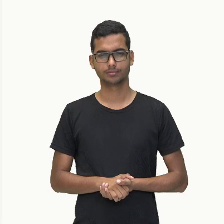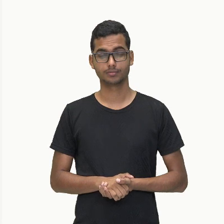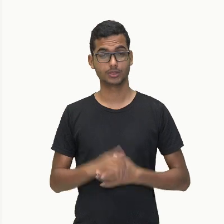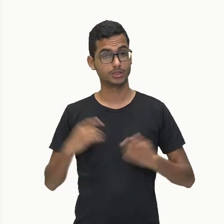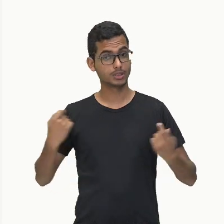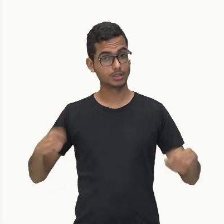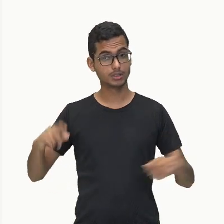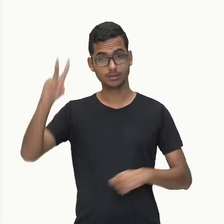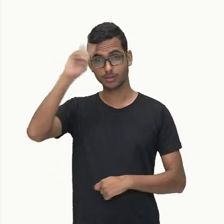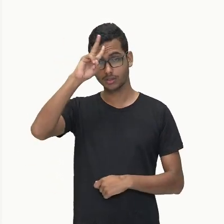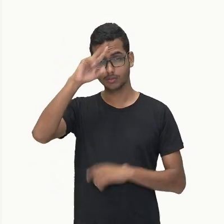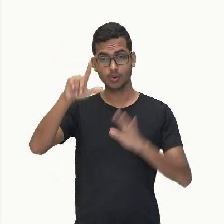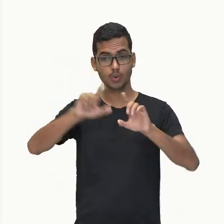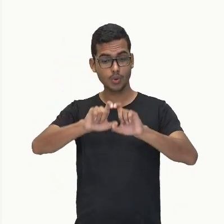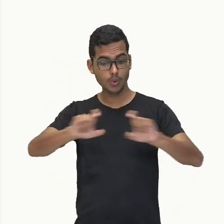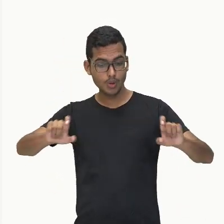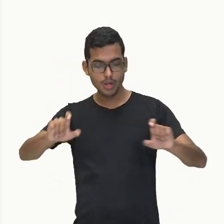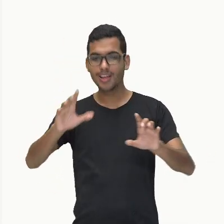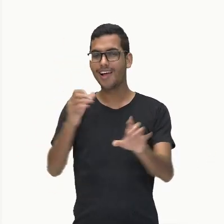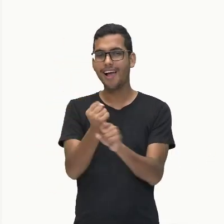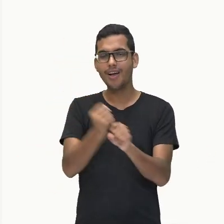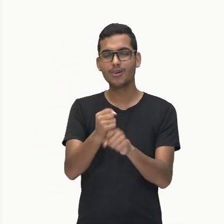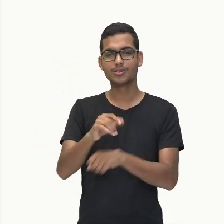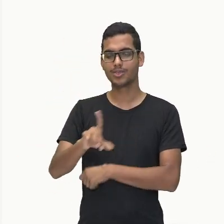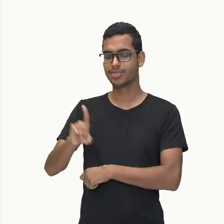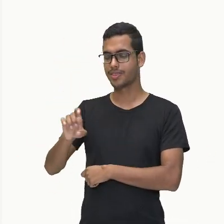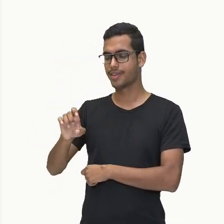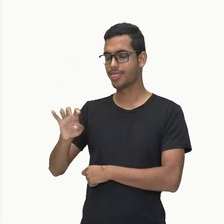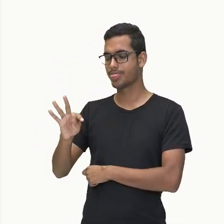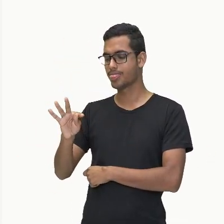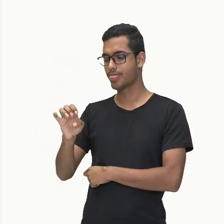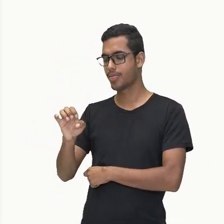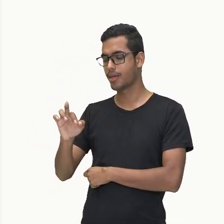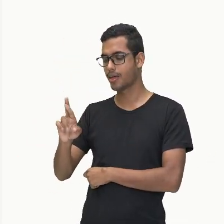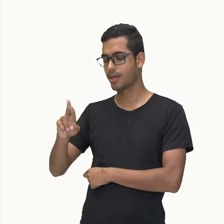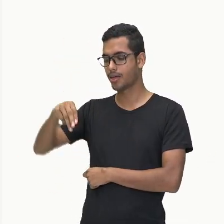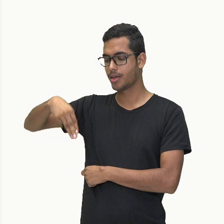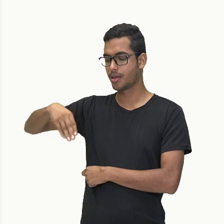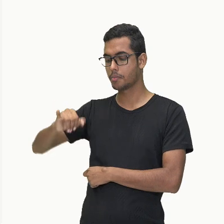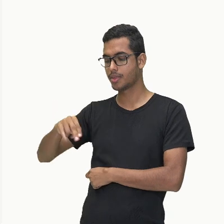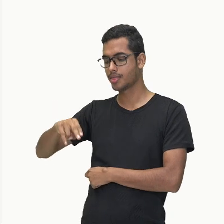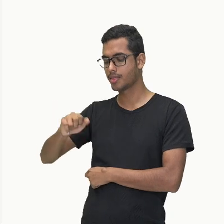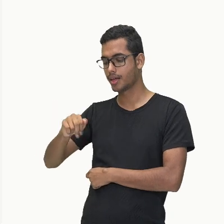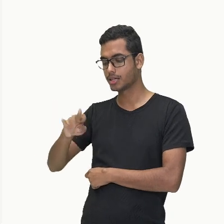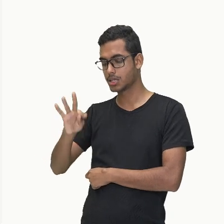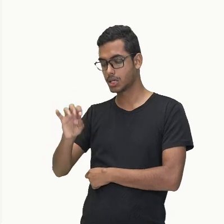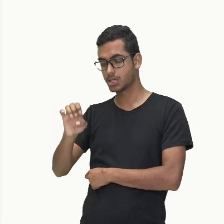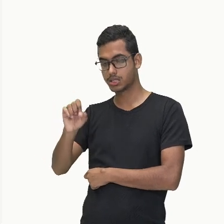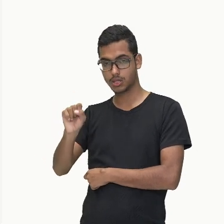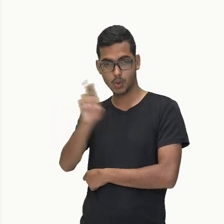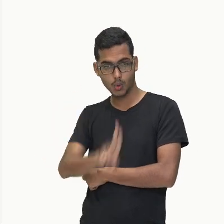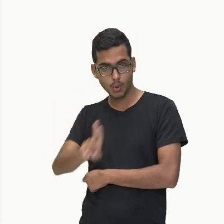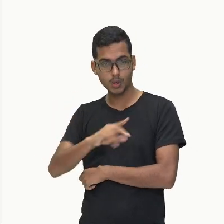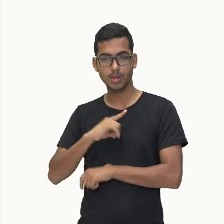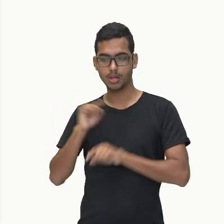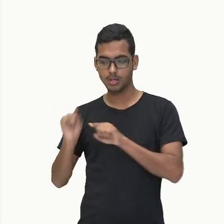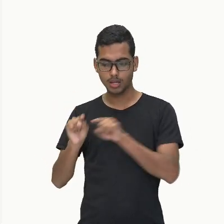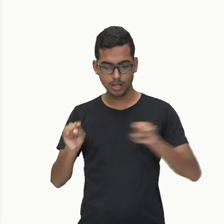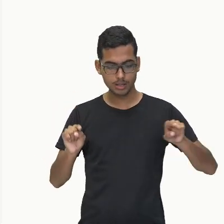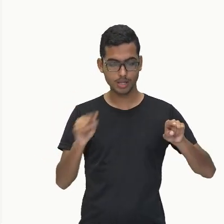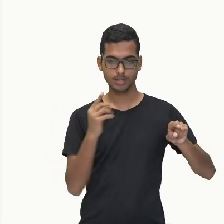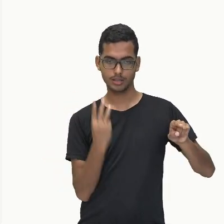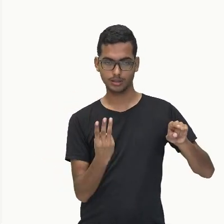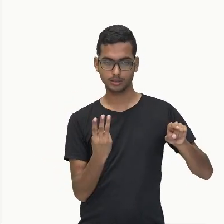do determinante, tá? O cálculo do determinante utilizando esses três pontos. Então, se